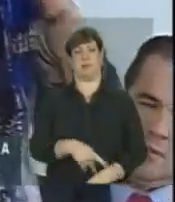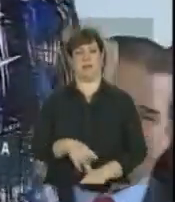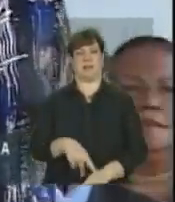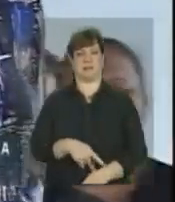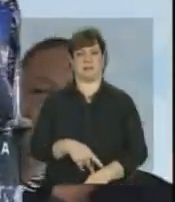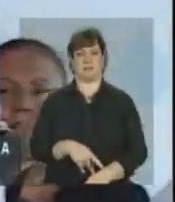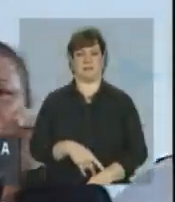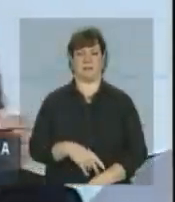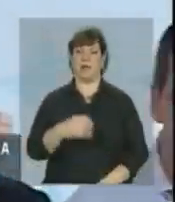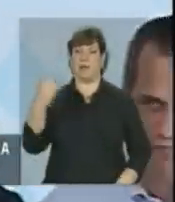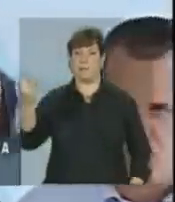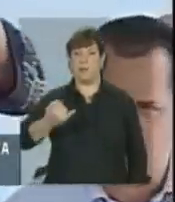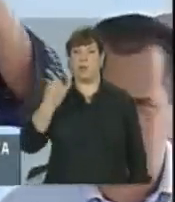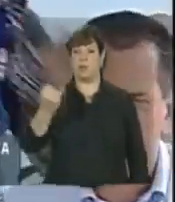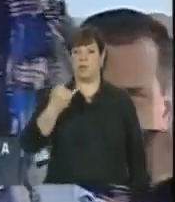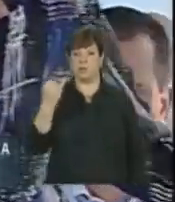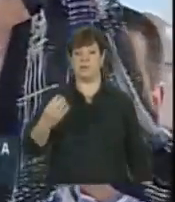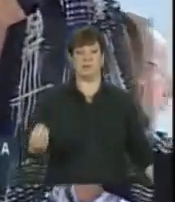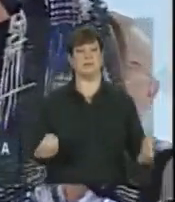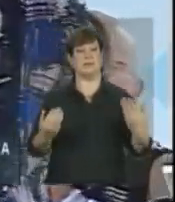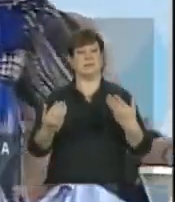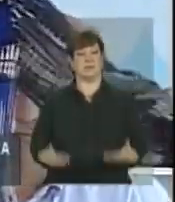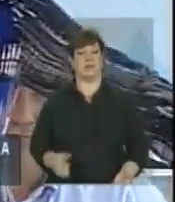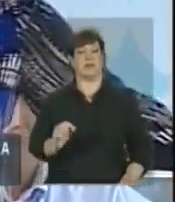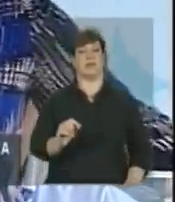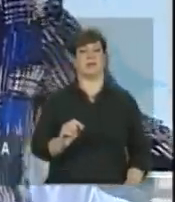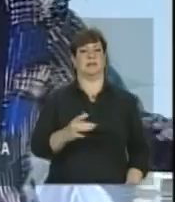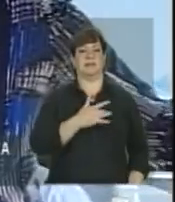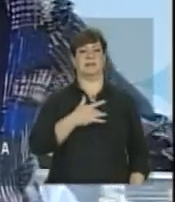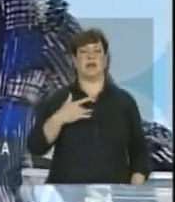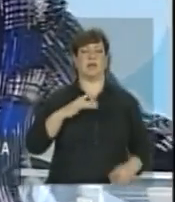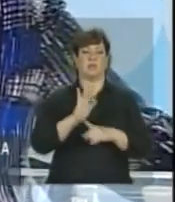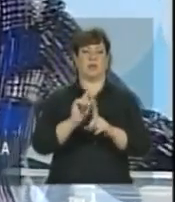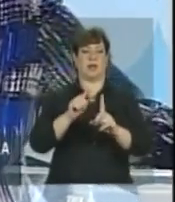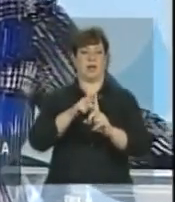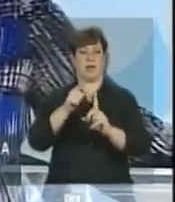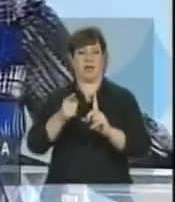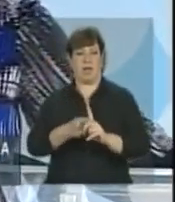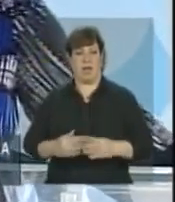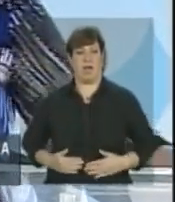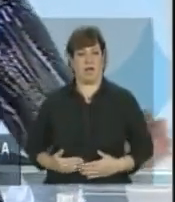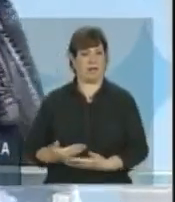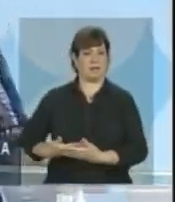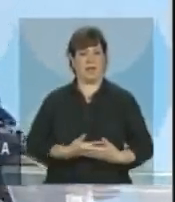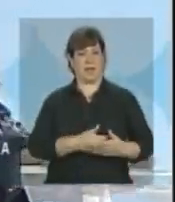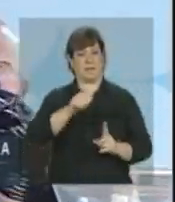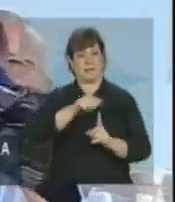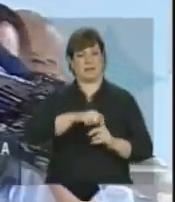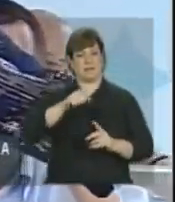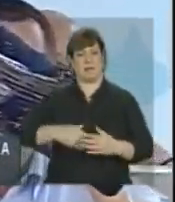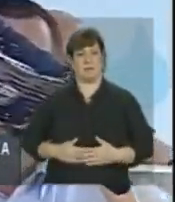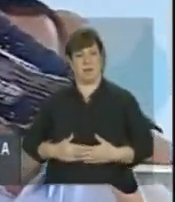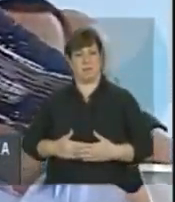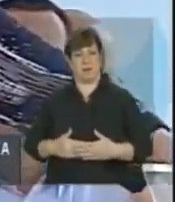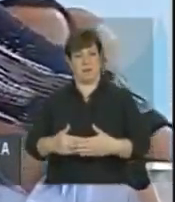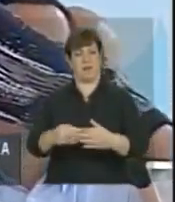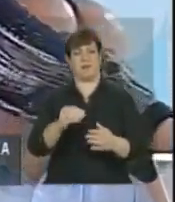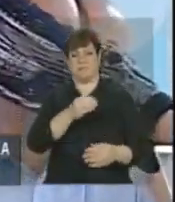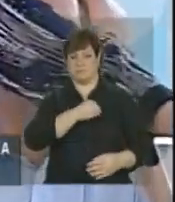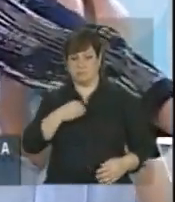É importante garantir a saúde para a mulher gestante. Isso não é só o Brasil